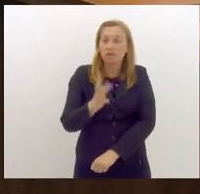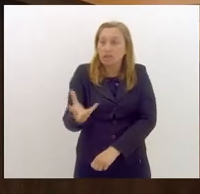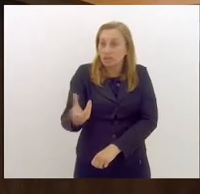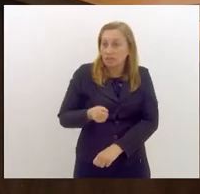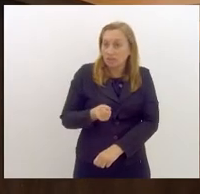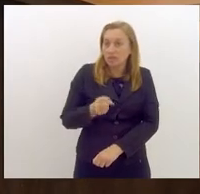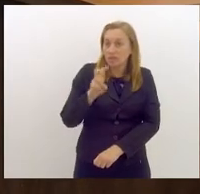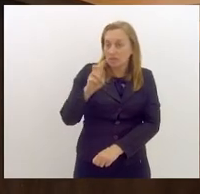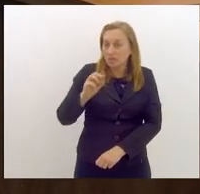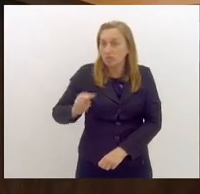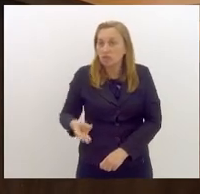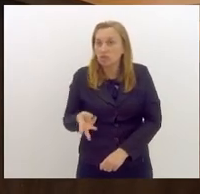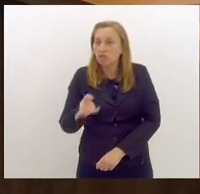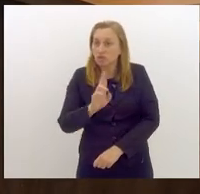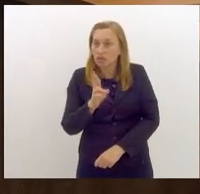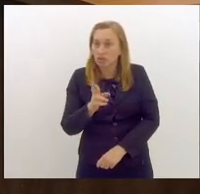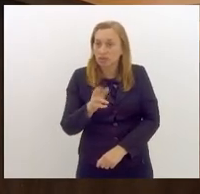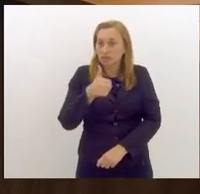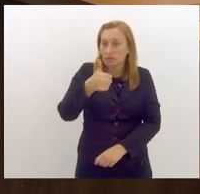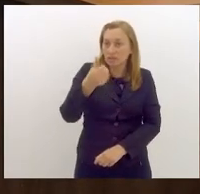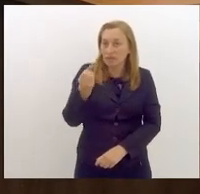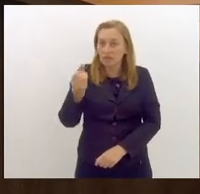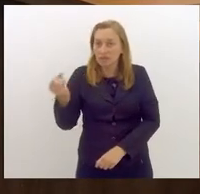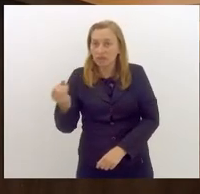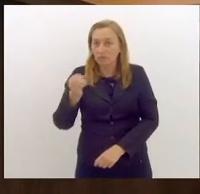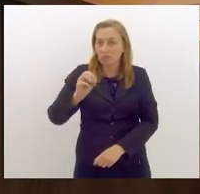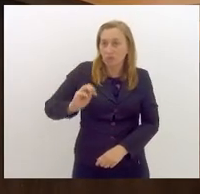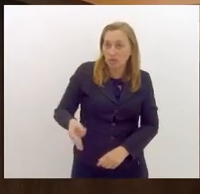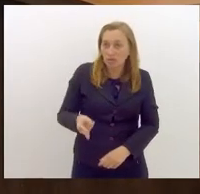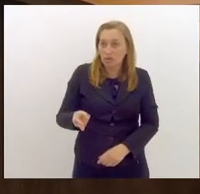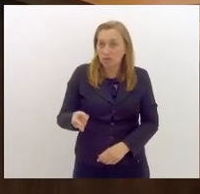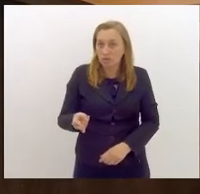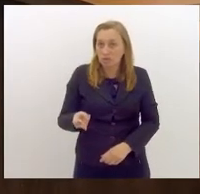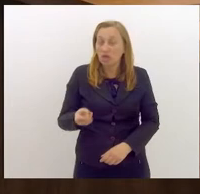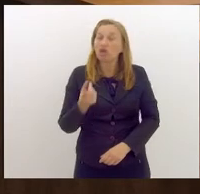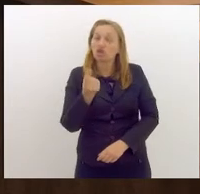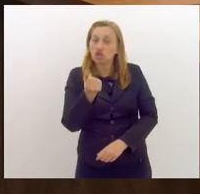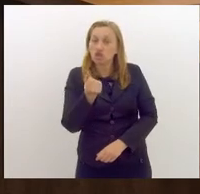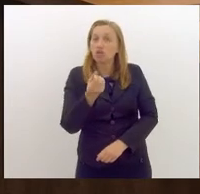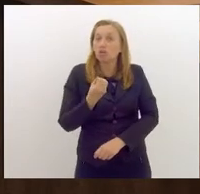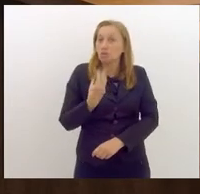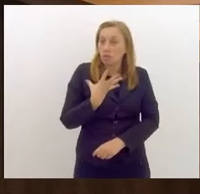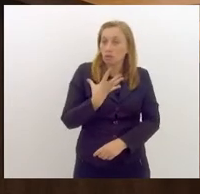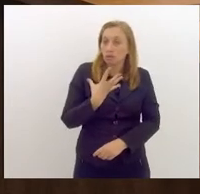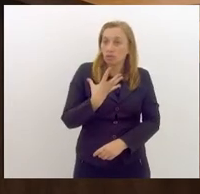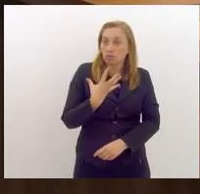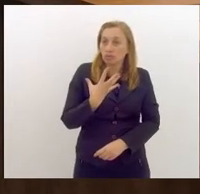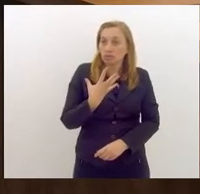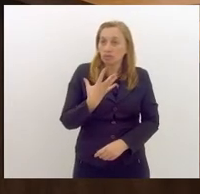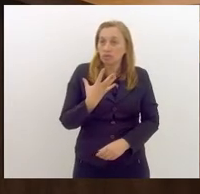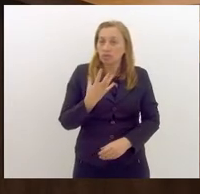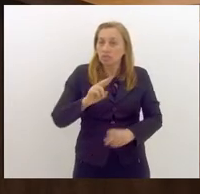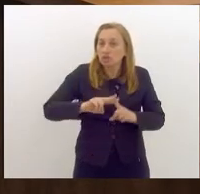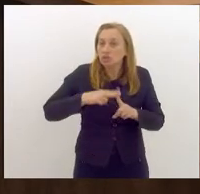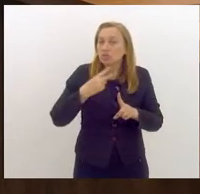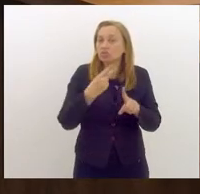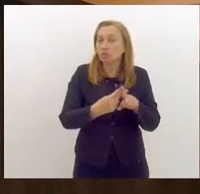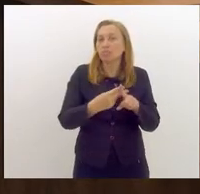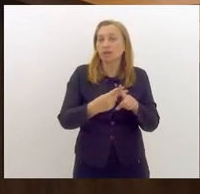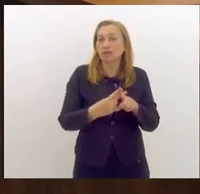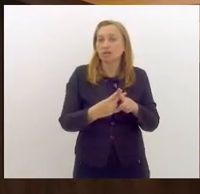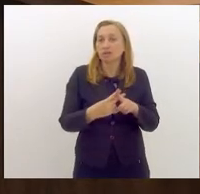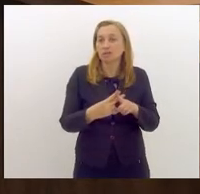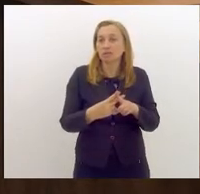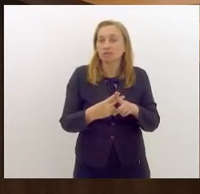5 milhões de reais de 160 milhões isso seria dinheiro suficiente para dobrar